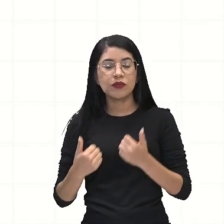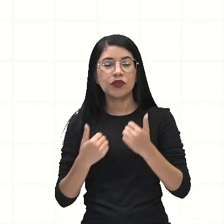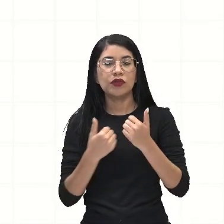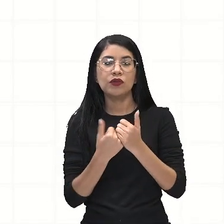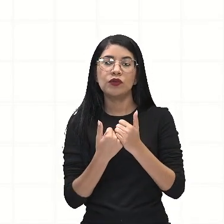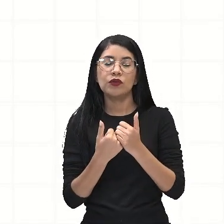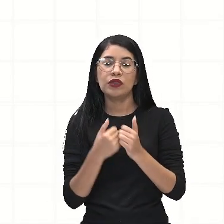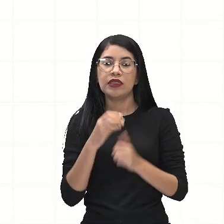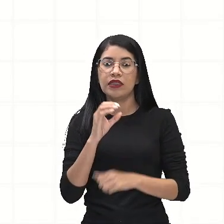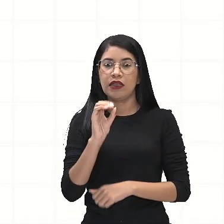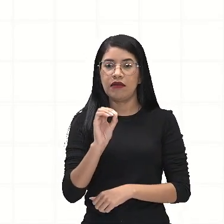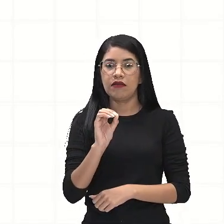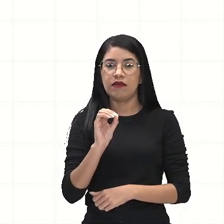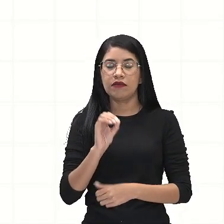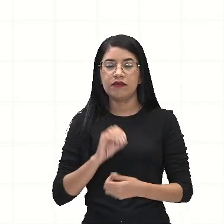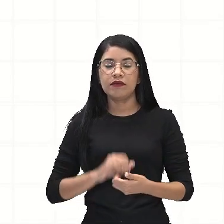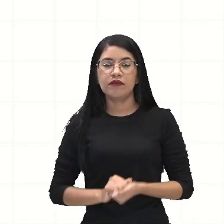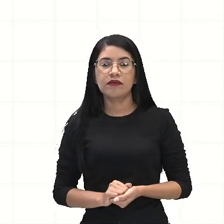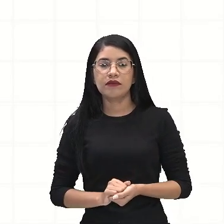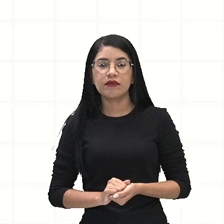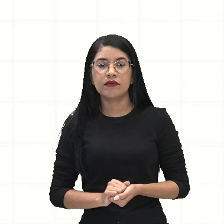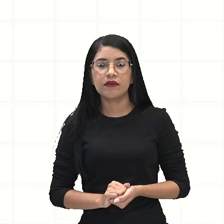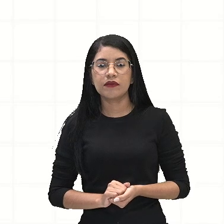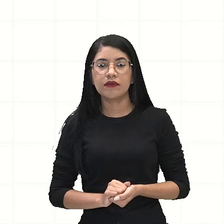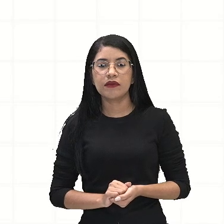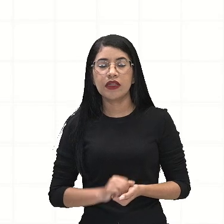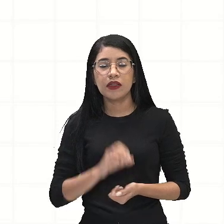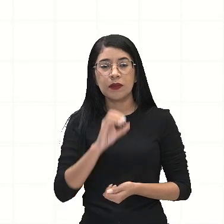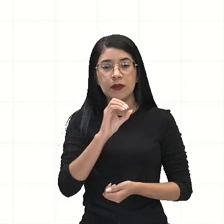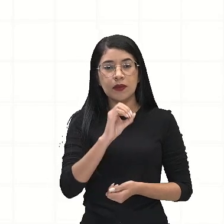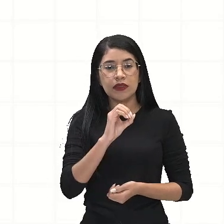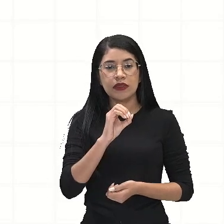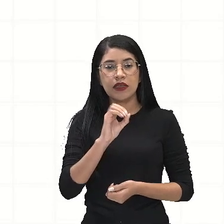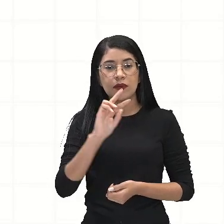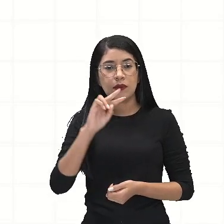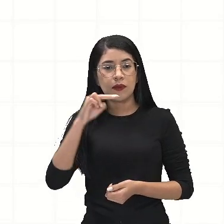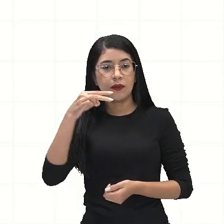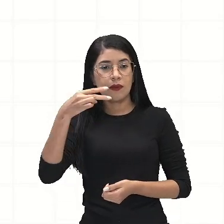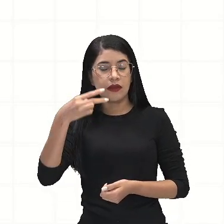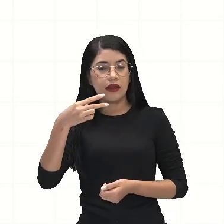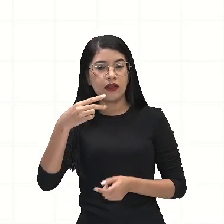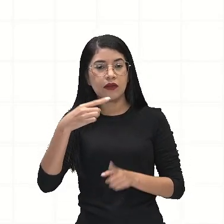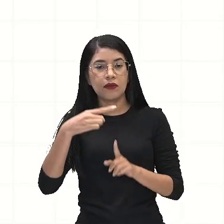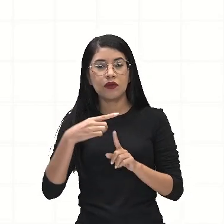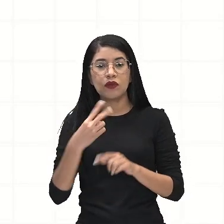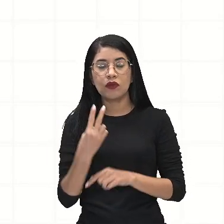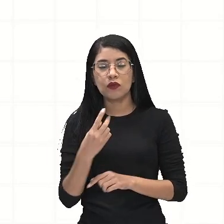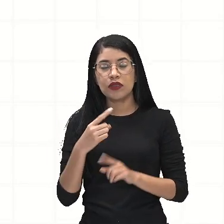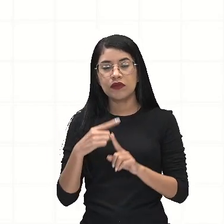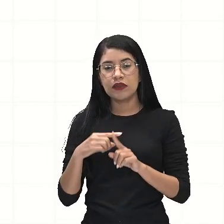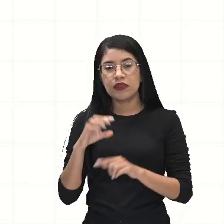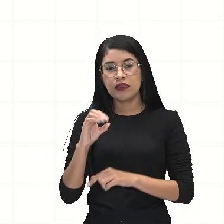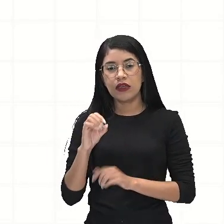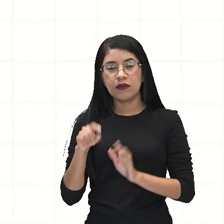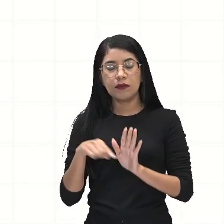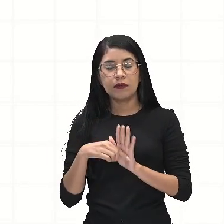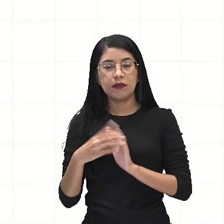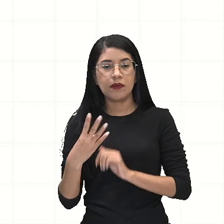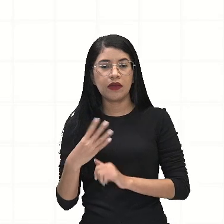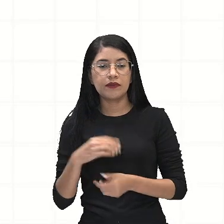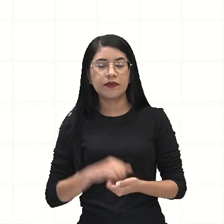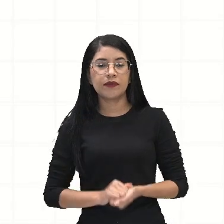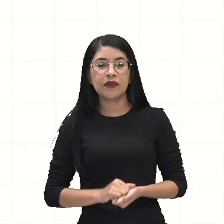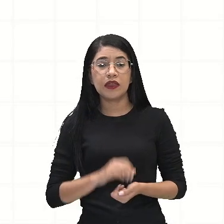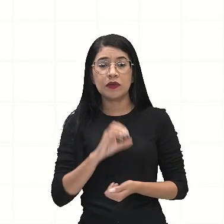valor zero. Então, vai ficar 0 ao quadrado, 2 vezes 0, menos 4. 0 ao